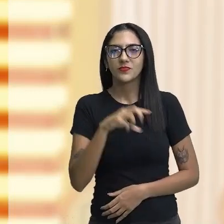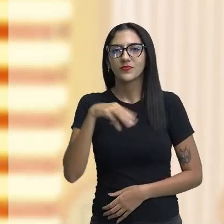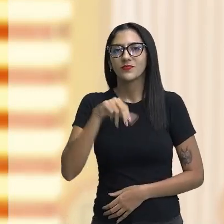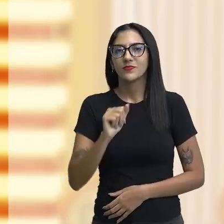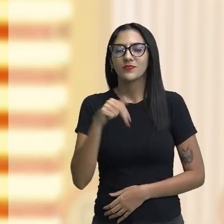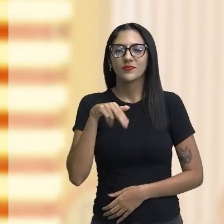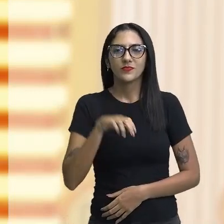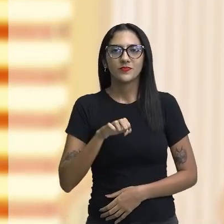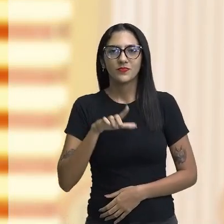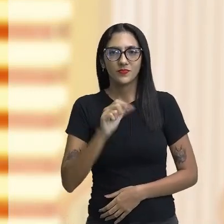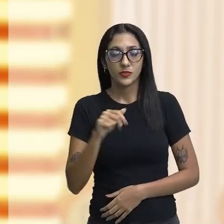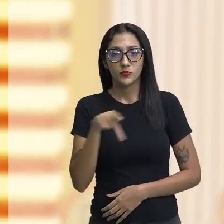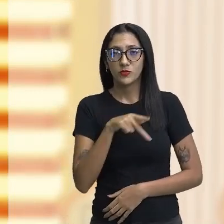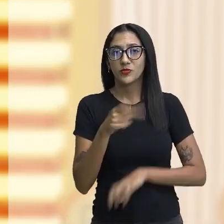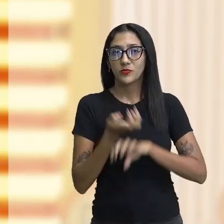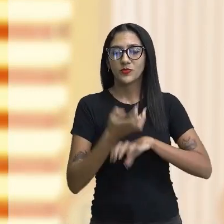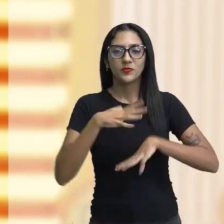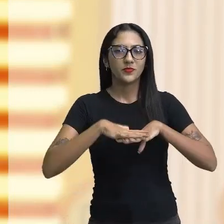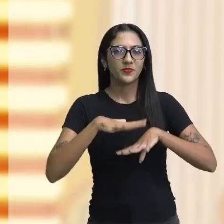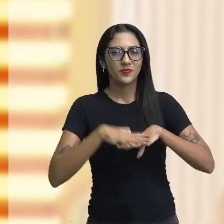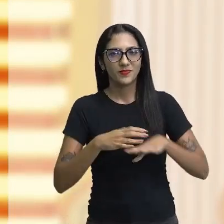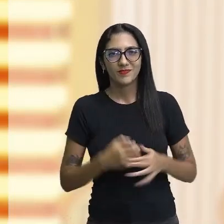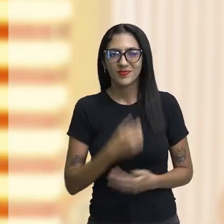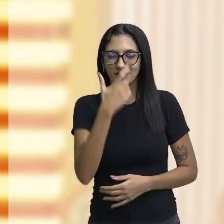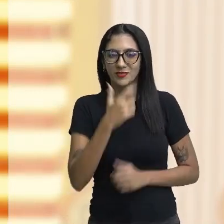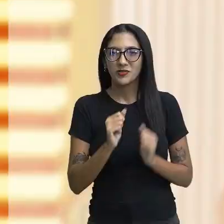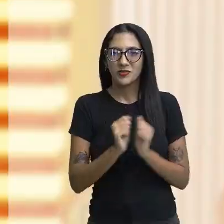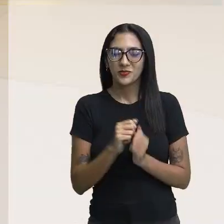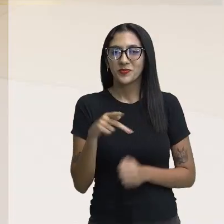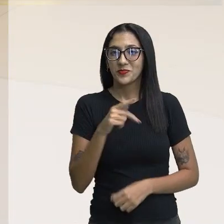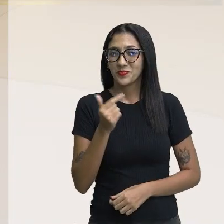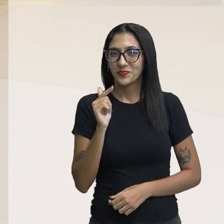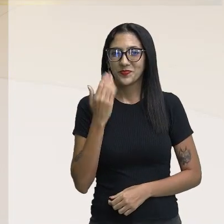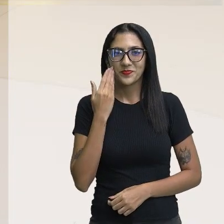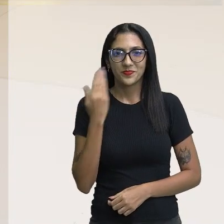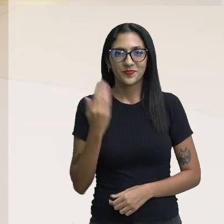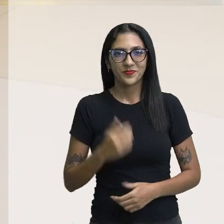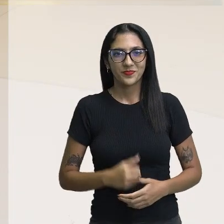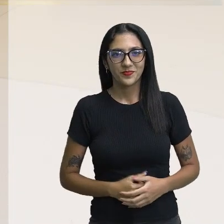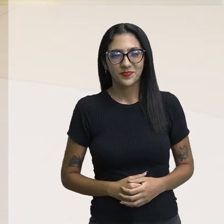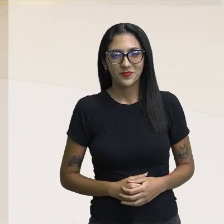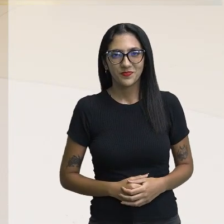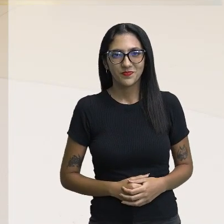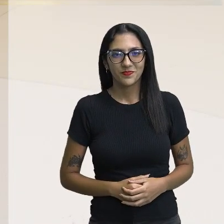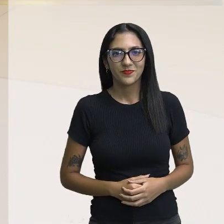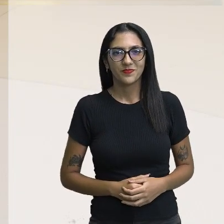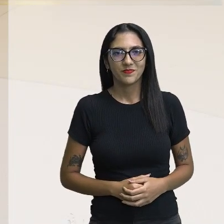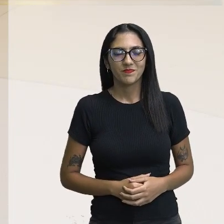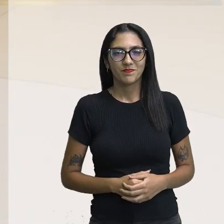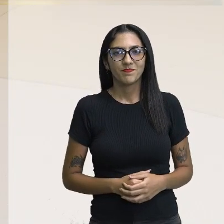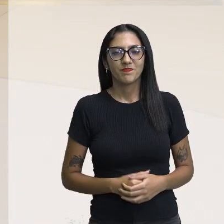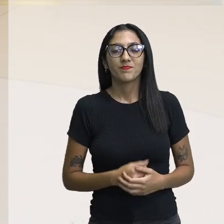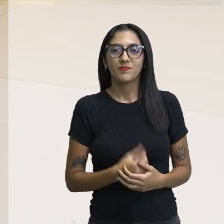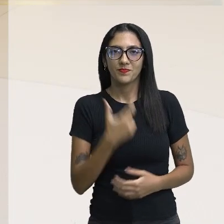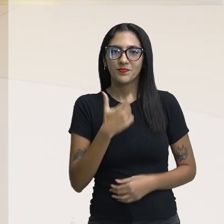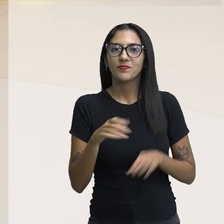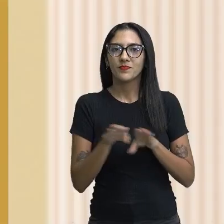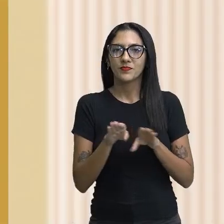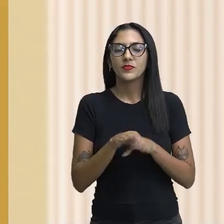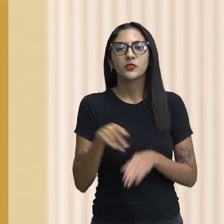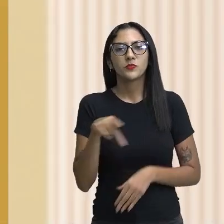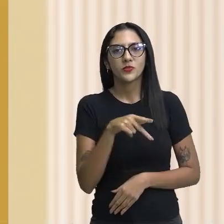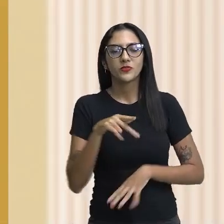Manuela Franco, de Matemática, e estou aqui junto com a professora. Eu também do componente de